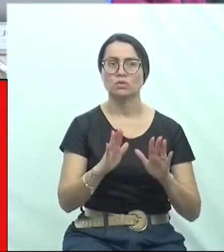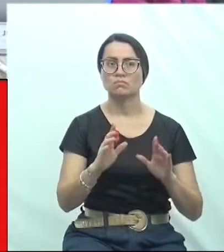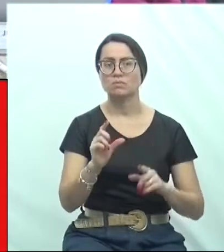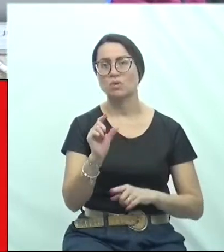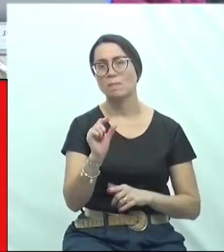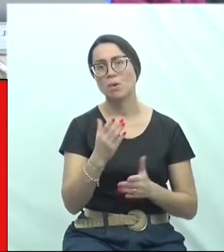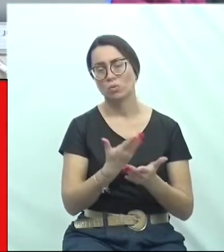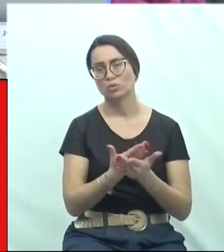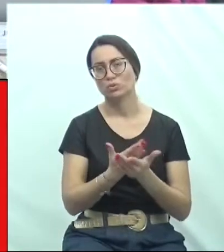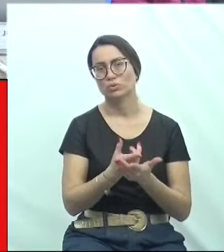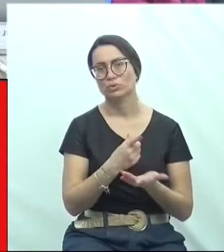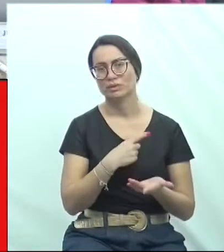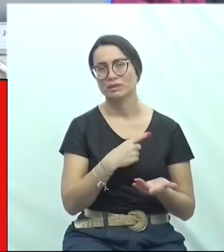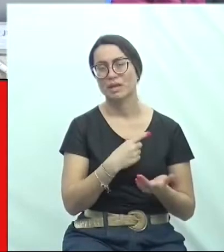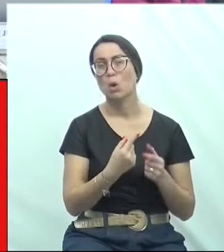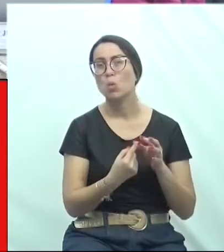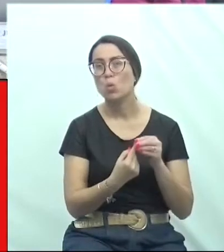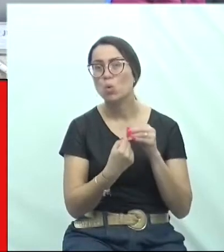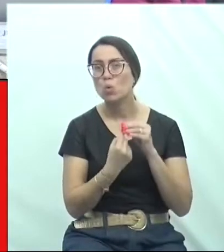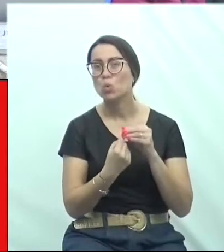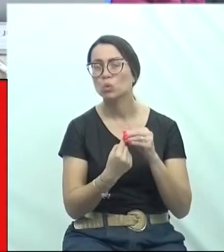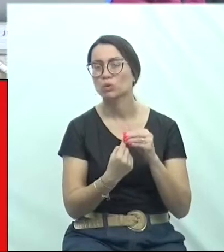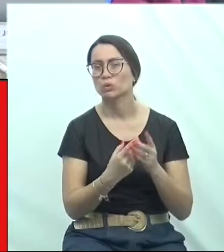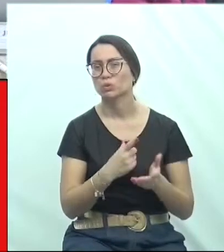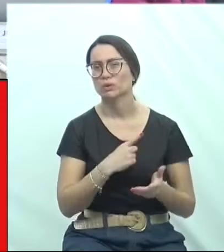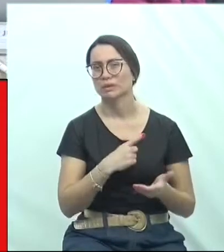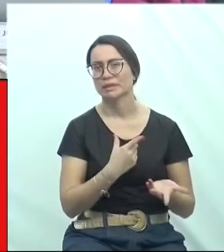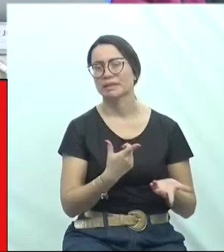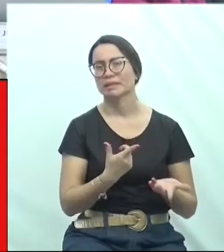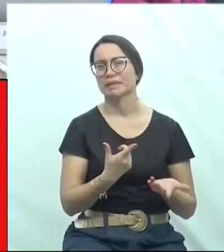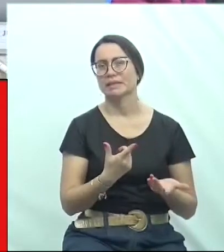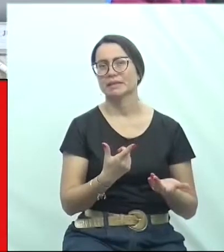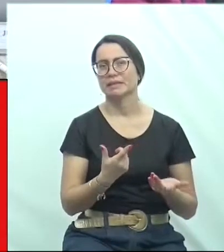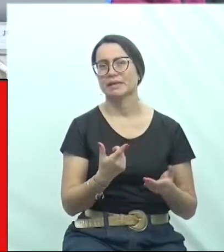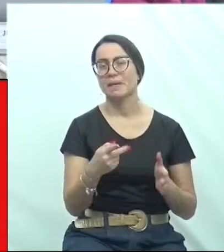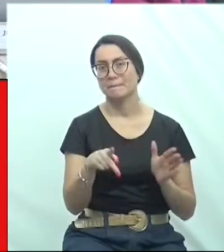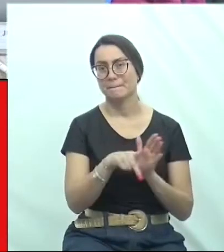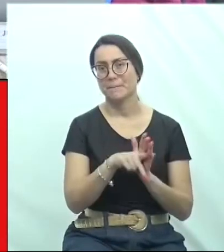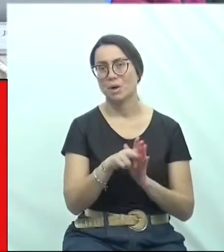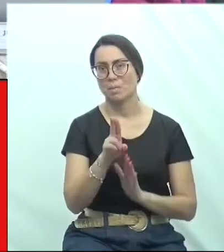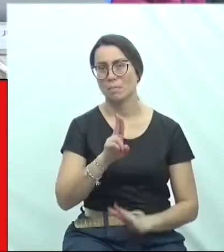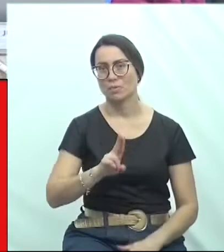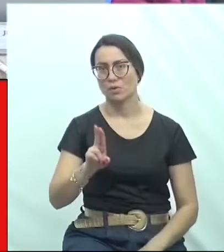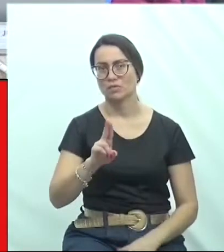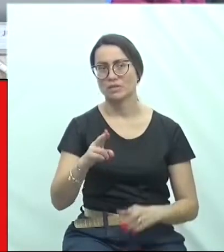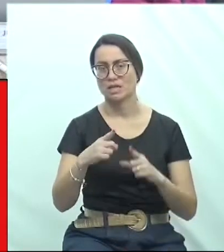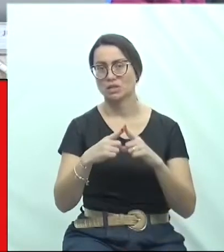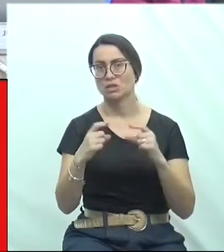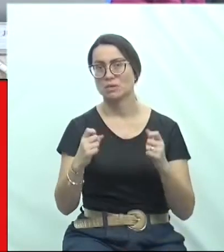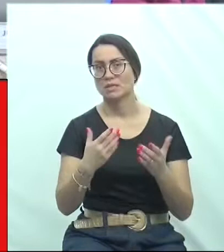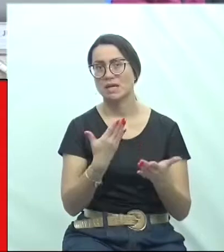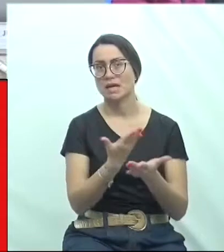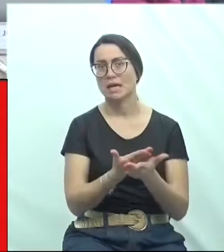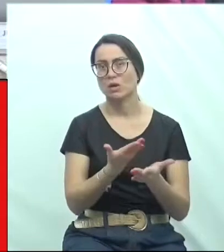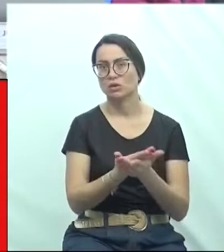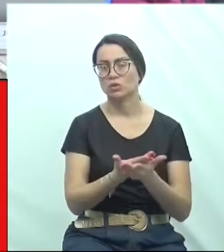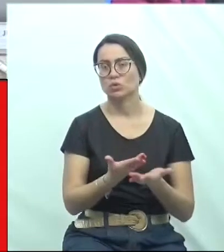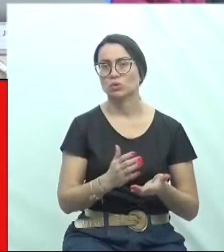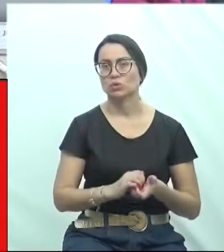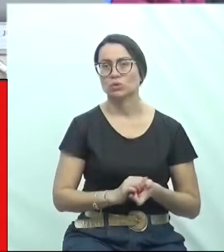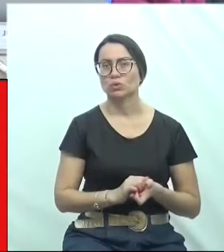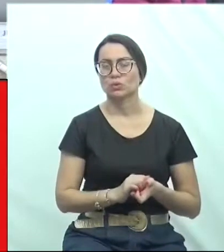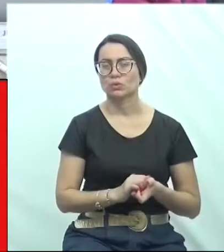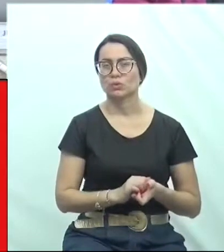tem. O único que a gente tem se baseado, que é esse da Universidade de Brasília, que foi um estudo encomendado pela